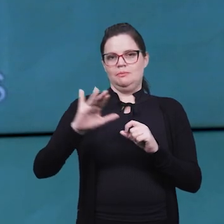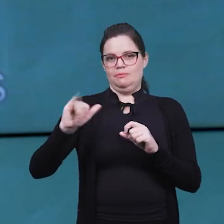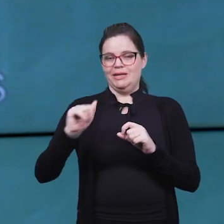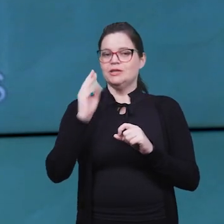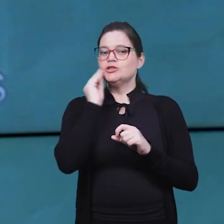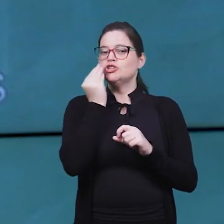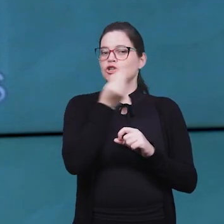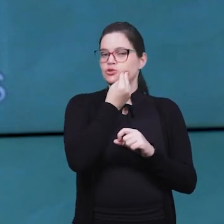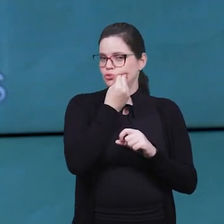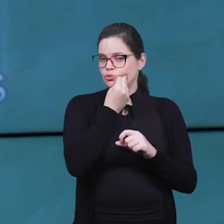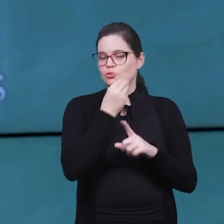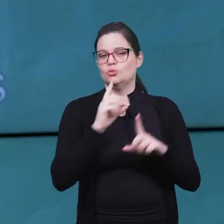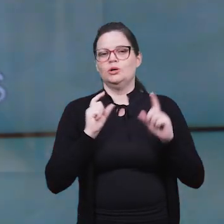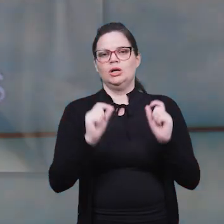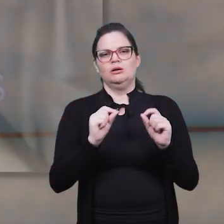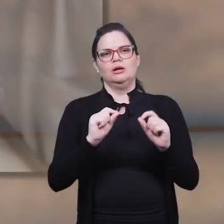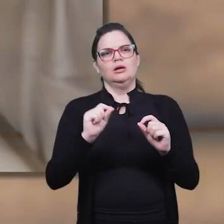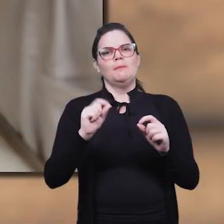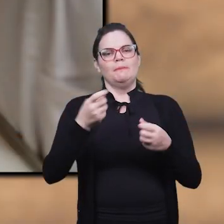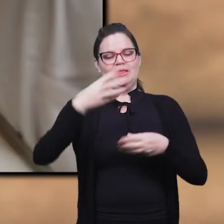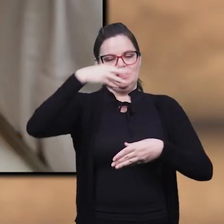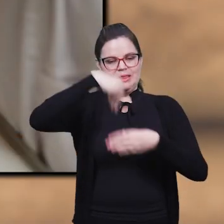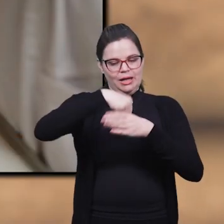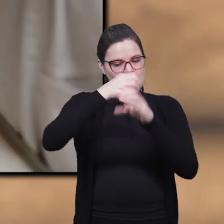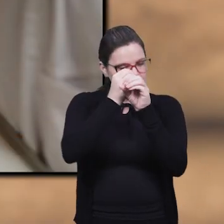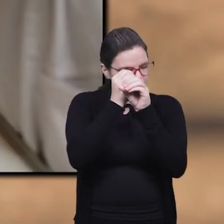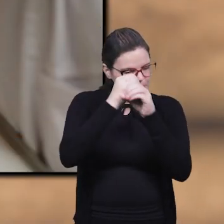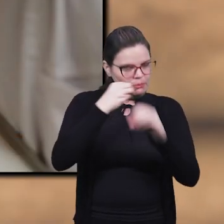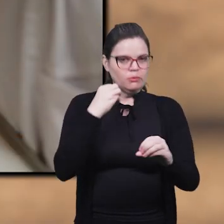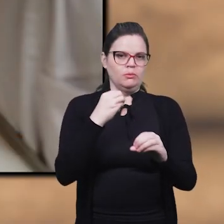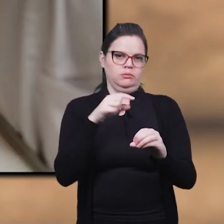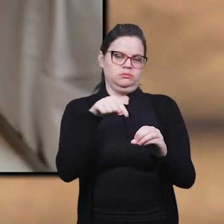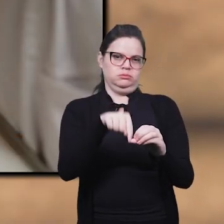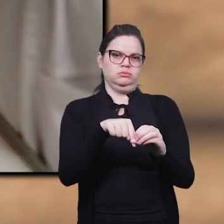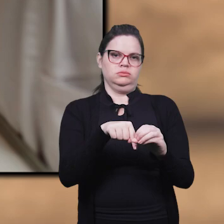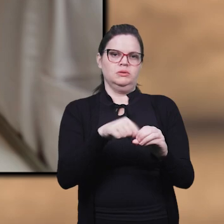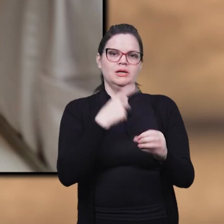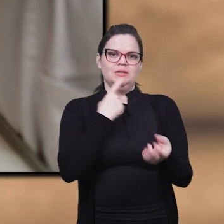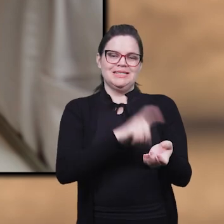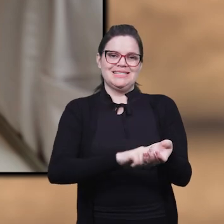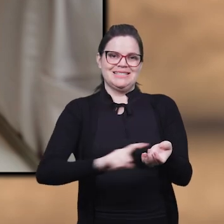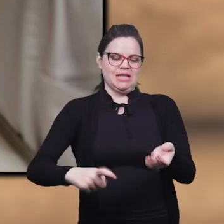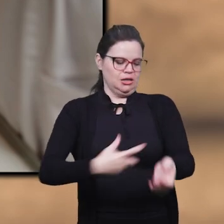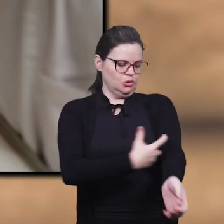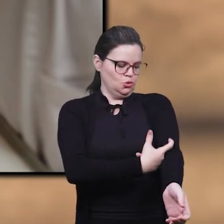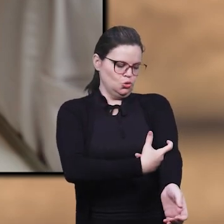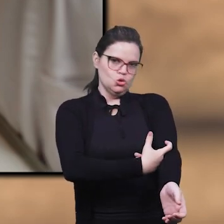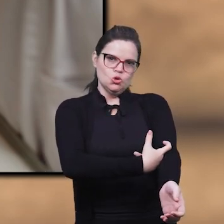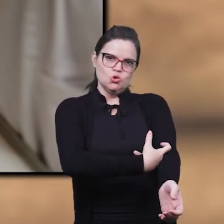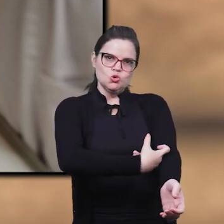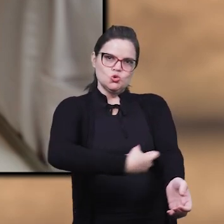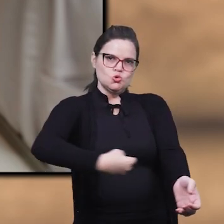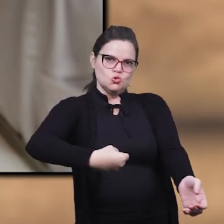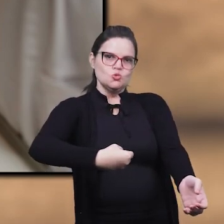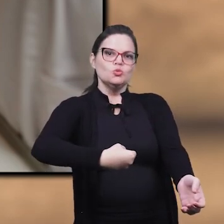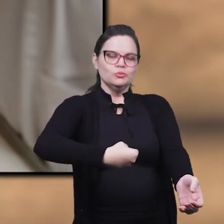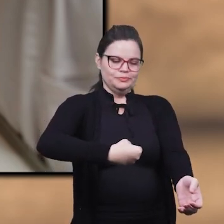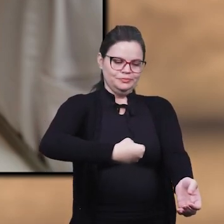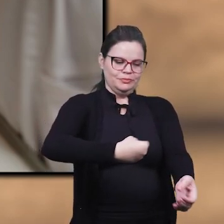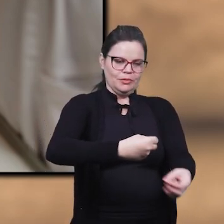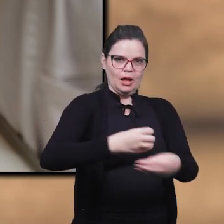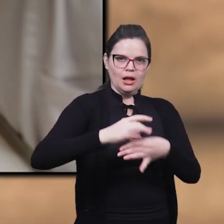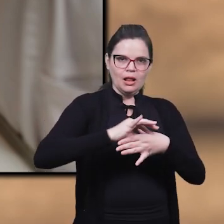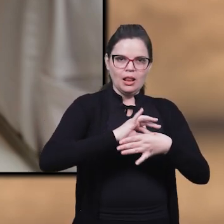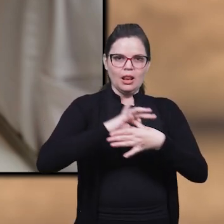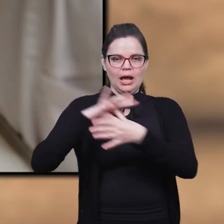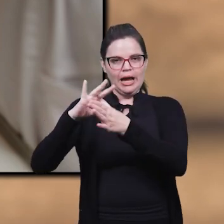após 8 ou mais horas sem se alimentar. Nele, o sangue é colhido direto de uma veia e a medição é